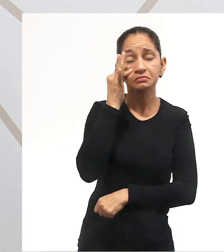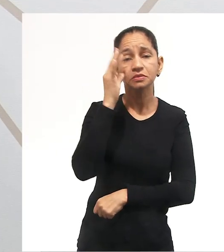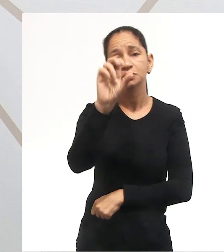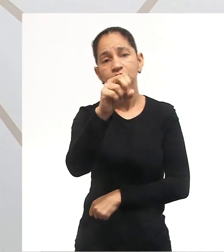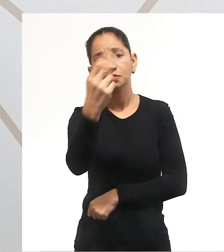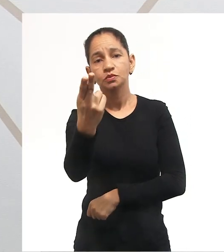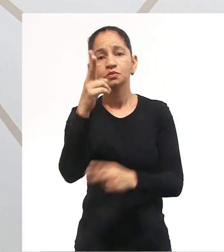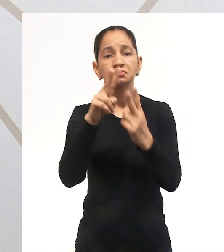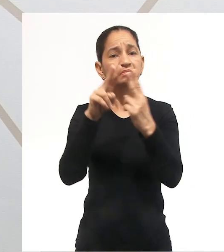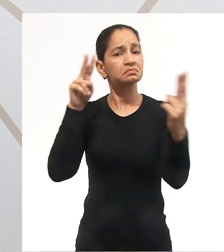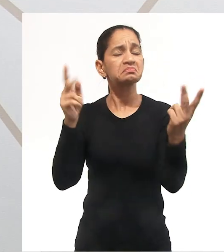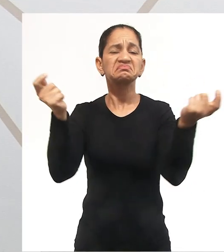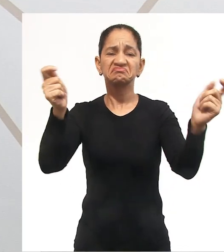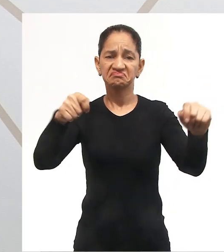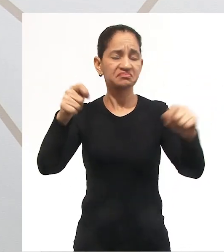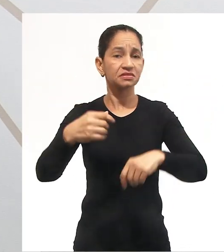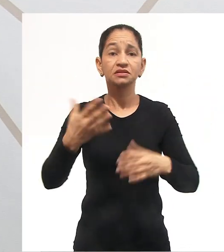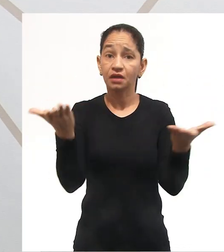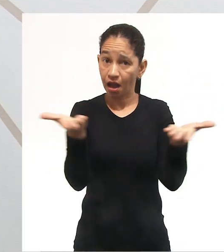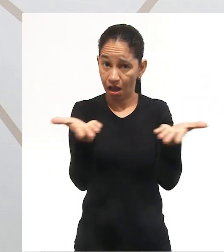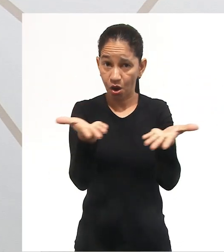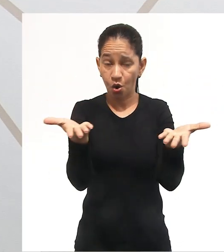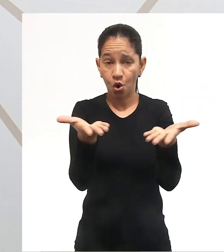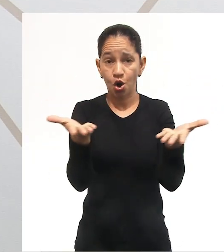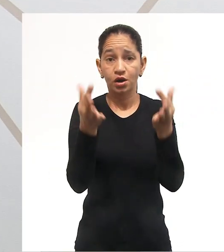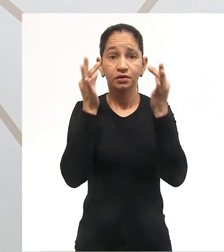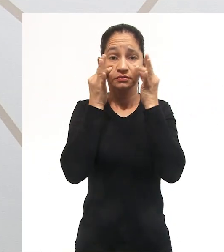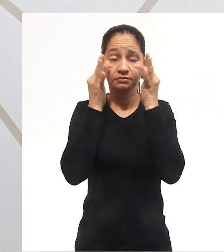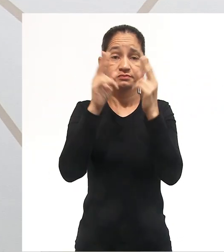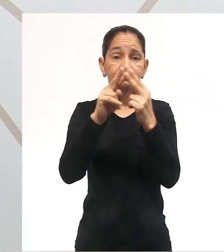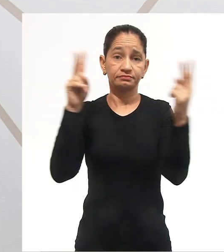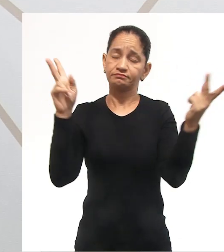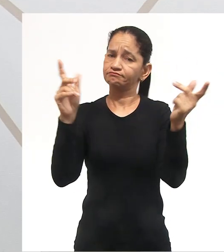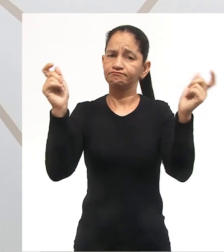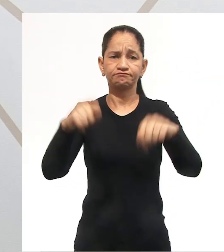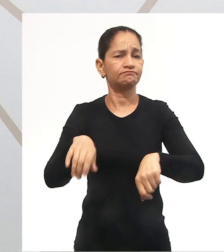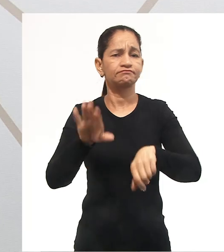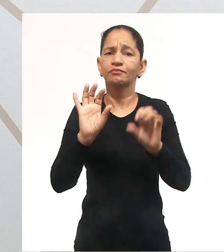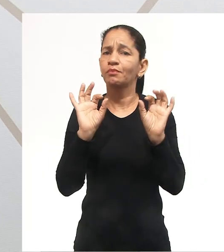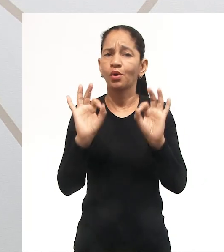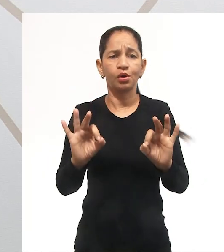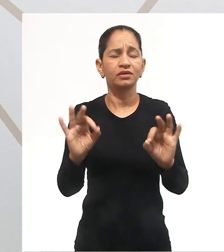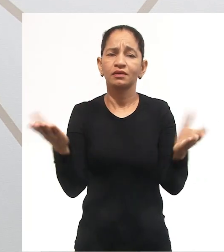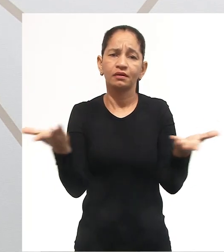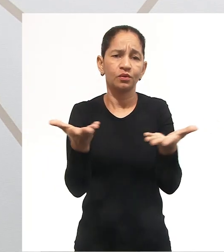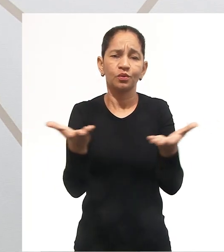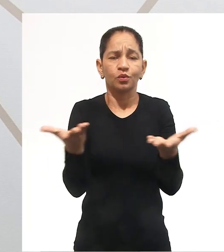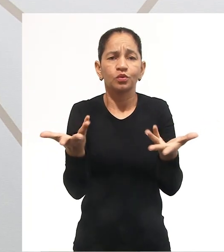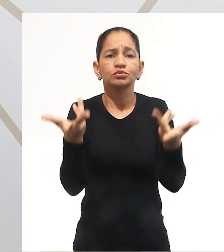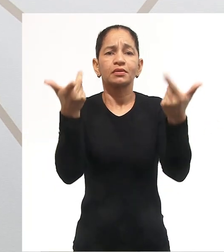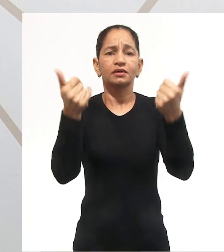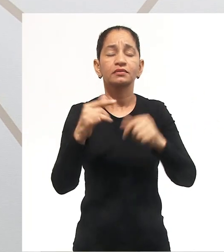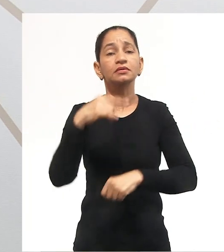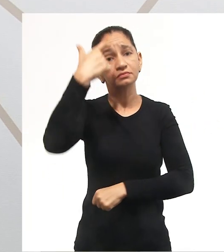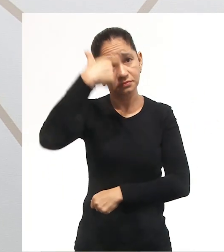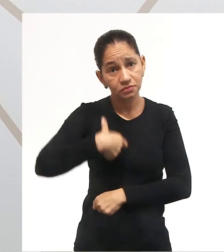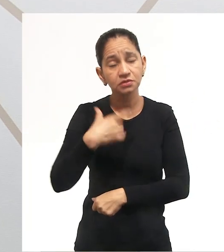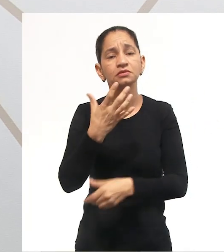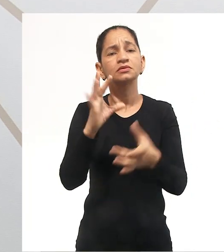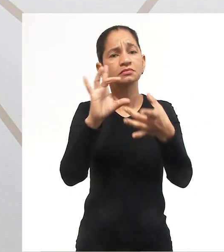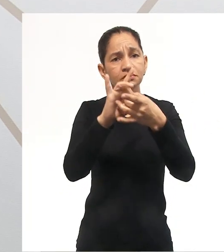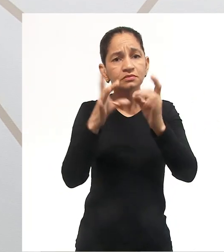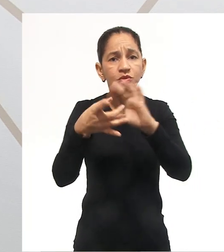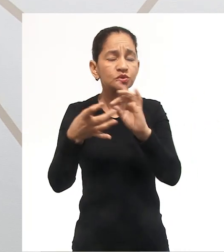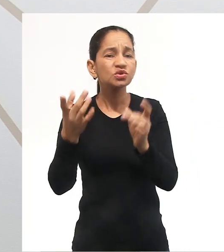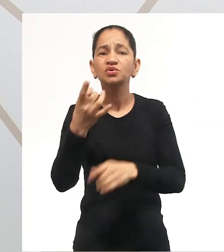presencial ou seja online, né, como nós estamos fazendo aqui com vocês. Então, isso são práticas integradoras. Nós somos seres